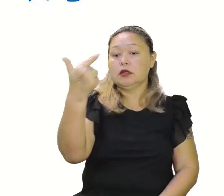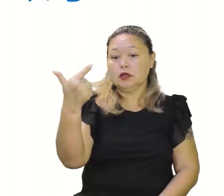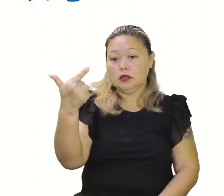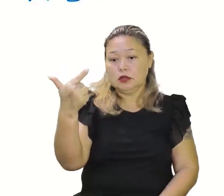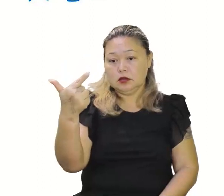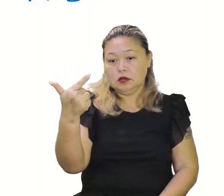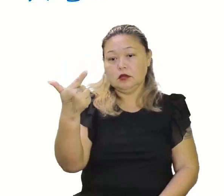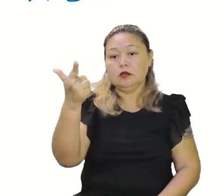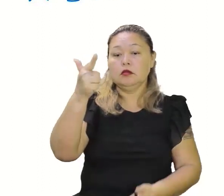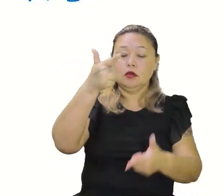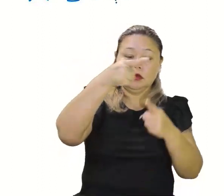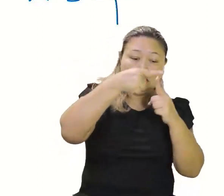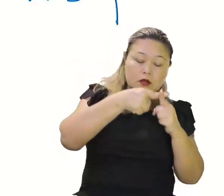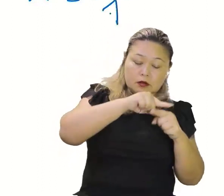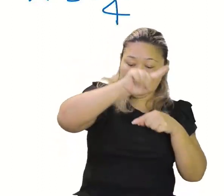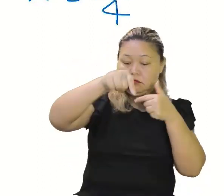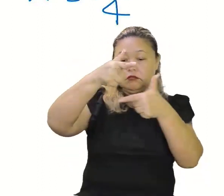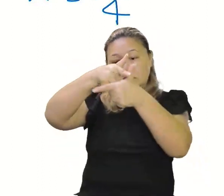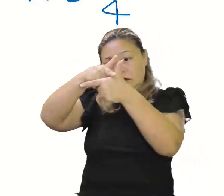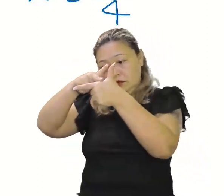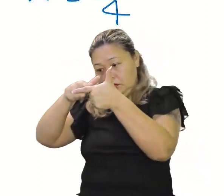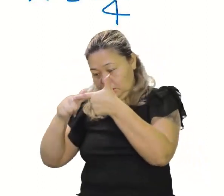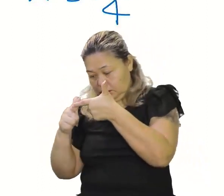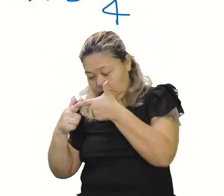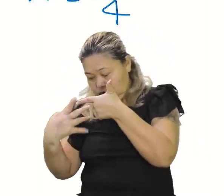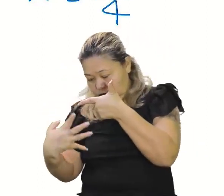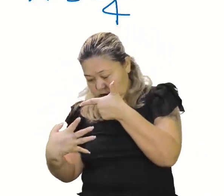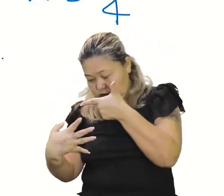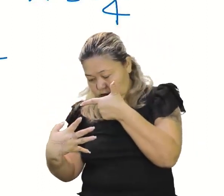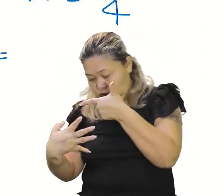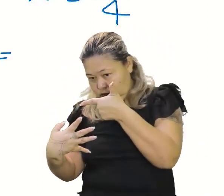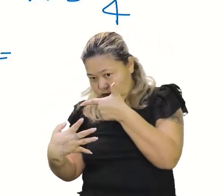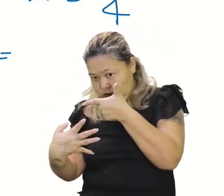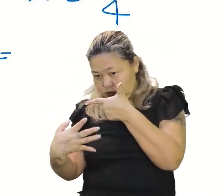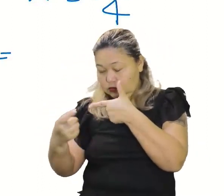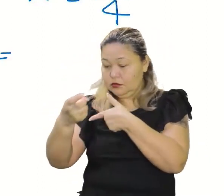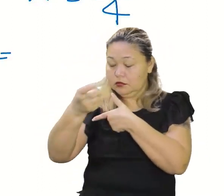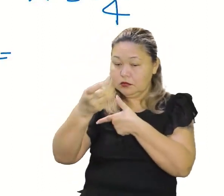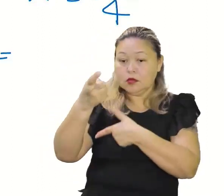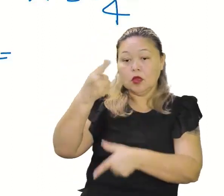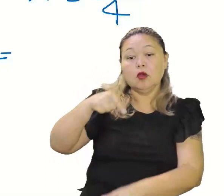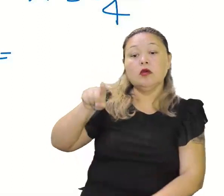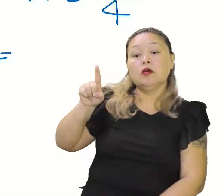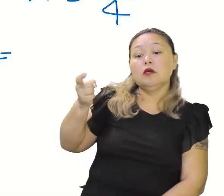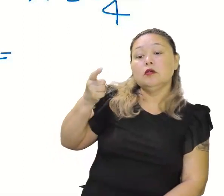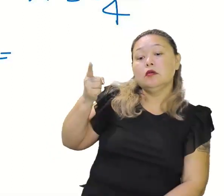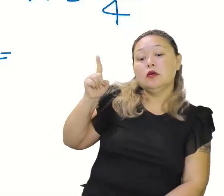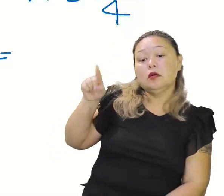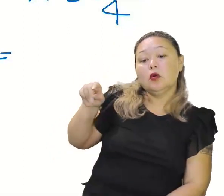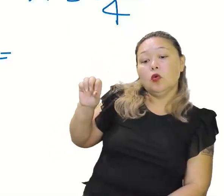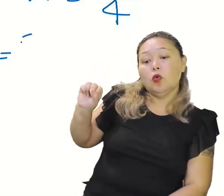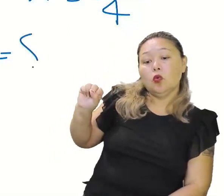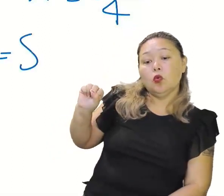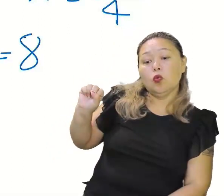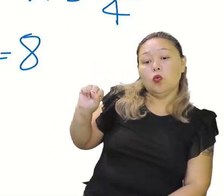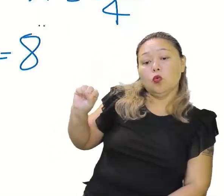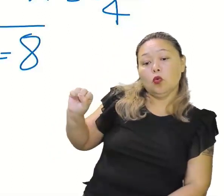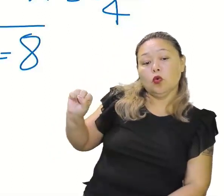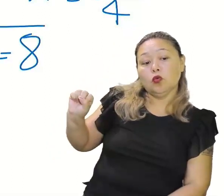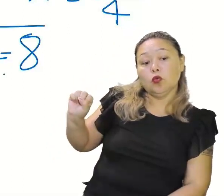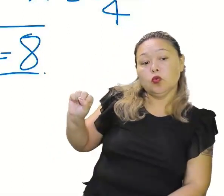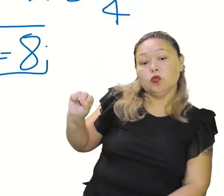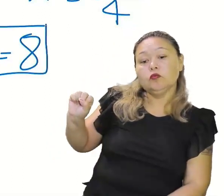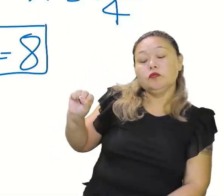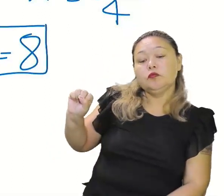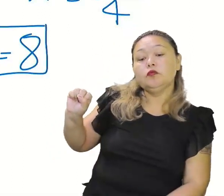está multiplicando, vai passar dividindo. Então, esse x vai valer 32 por 4 é 8,